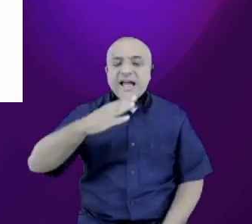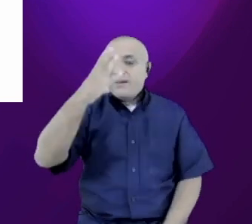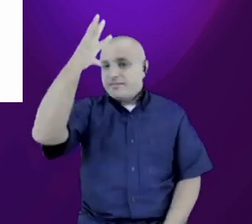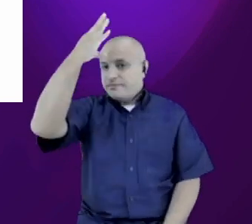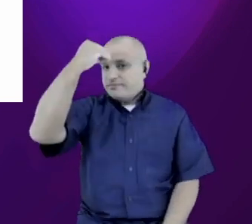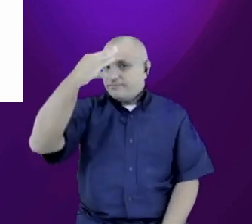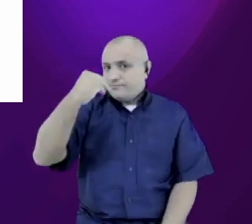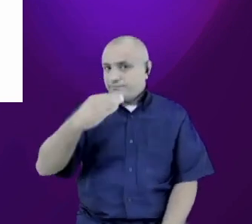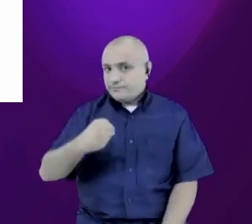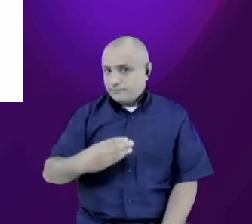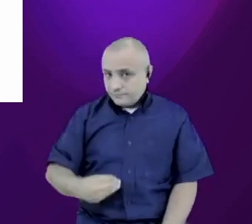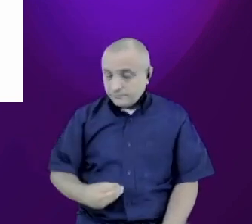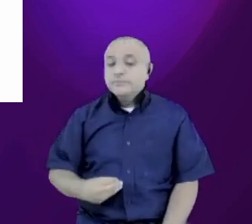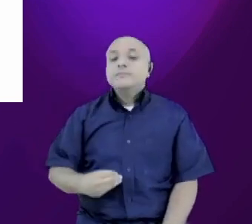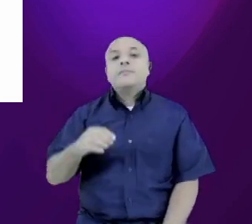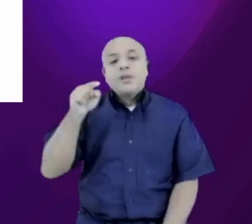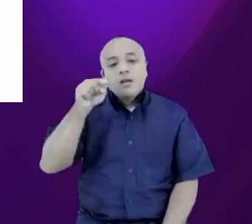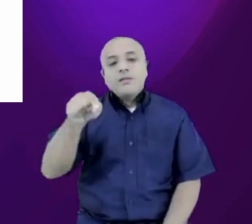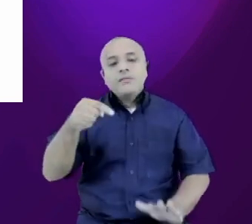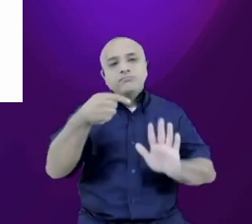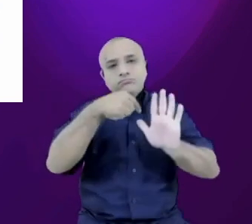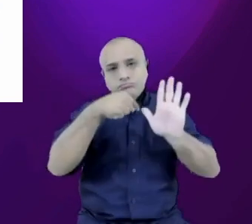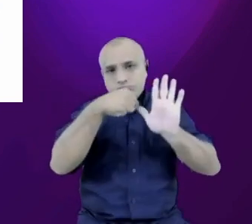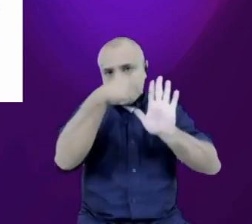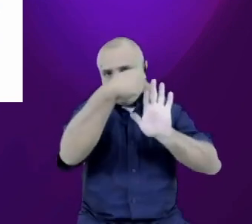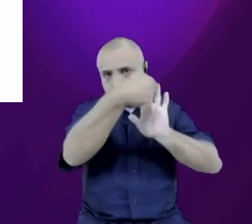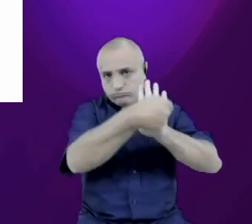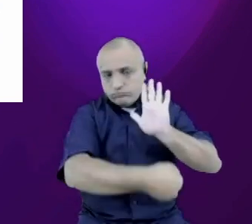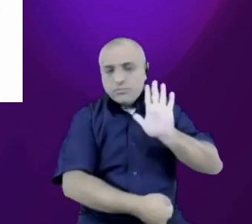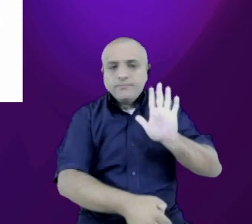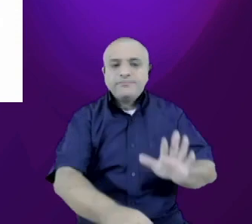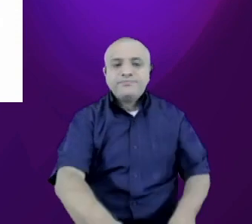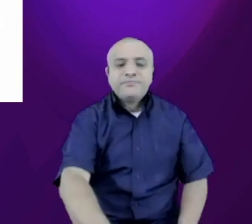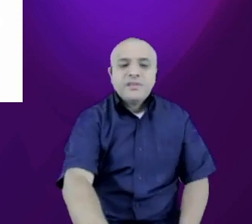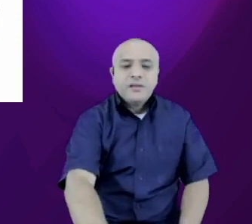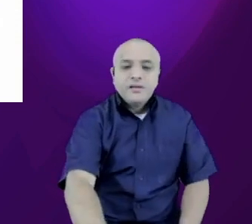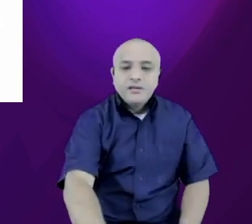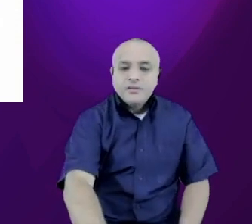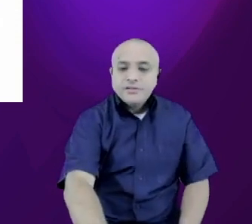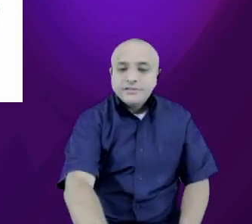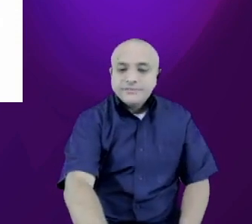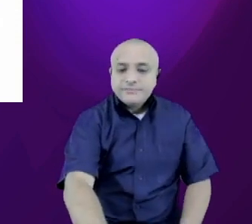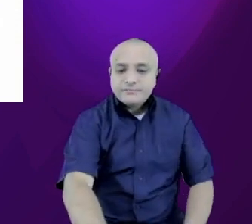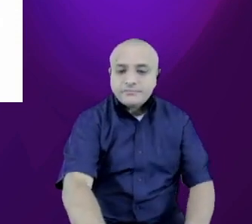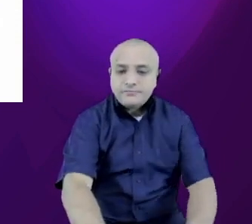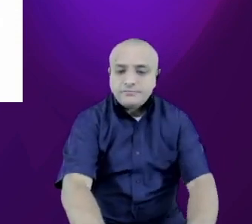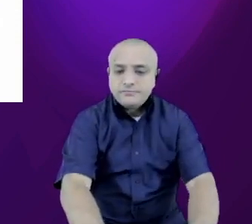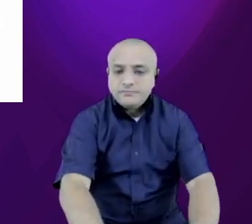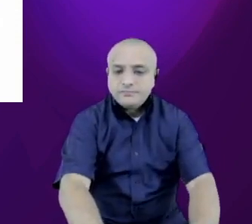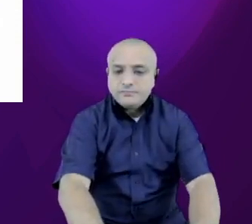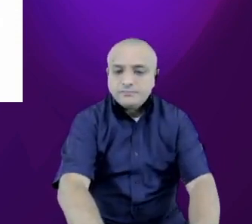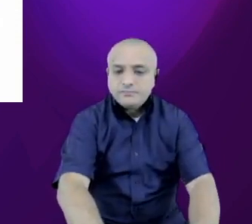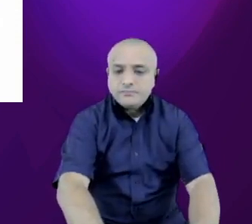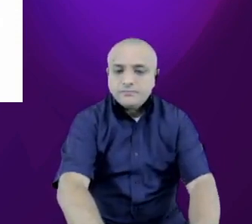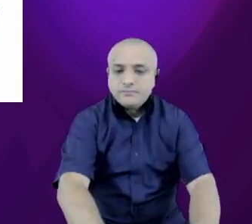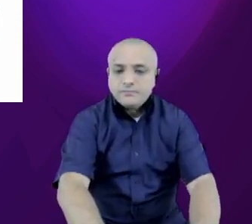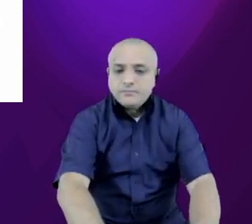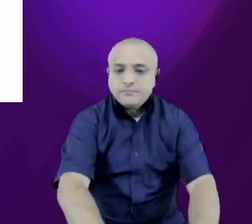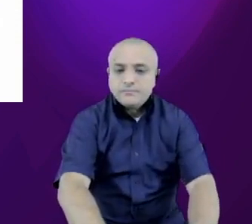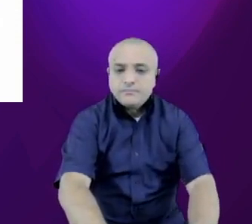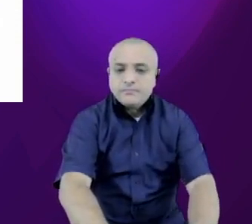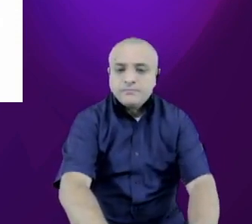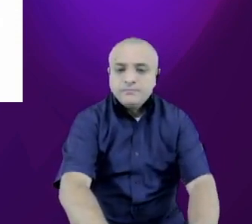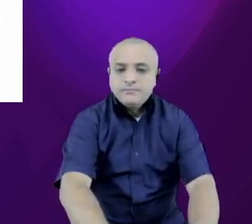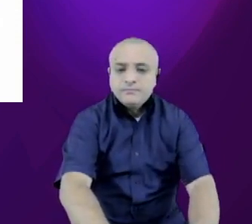por imagem, esses pontos que se levantam. Esse é um estudo interessante também da Medscape, tá? Que foi